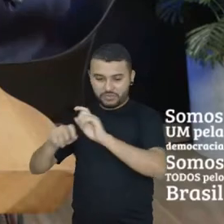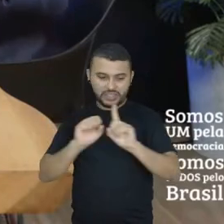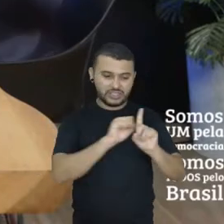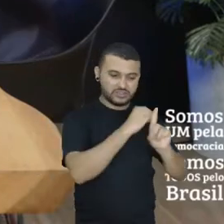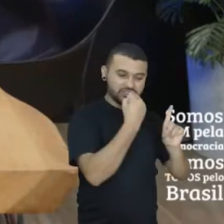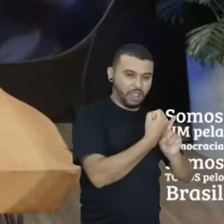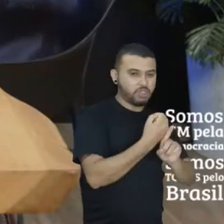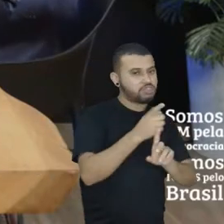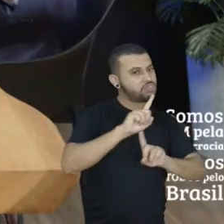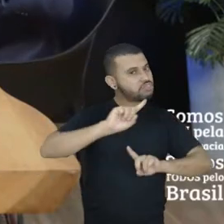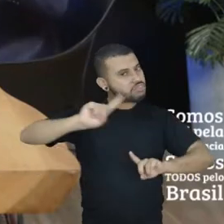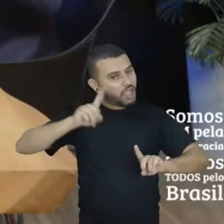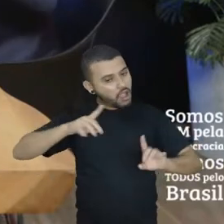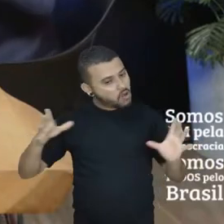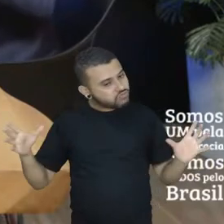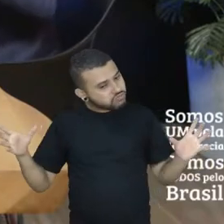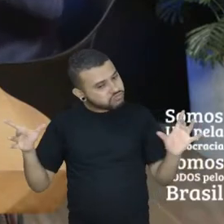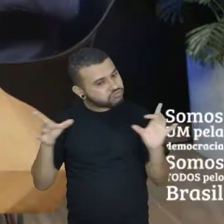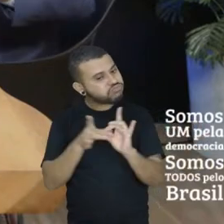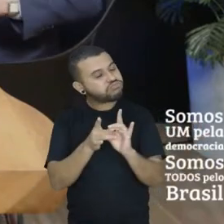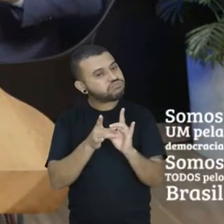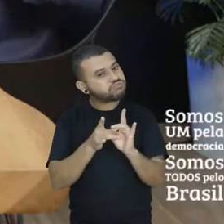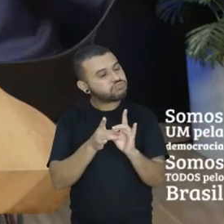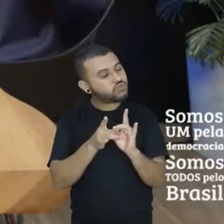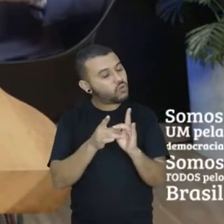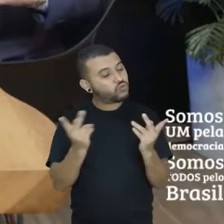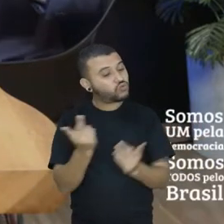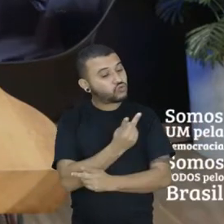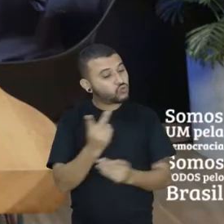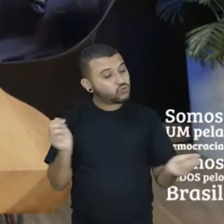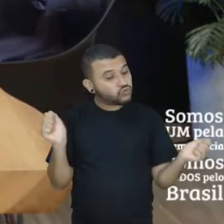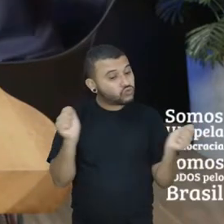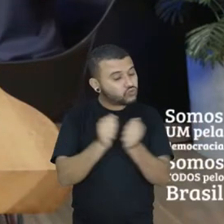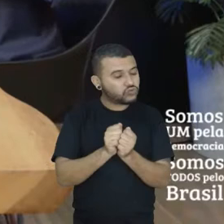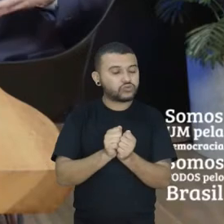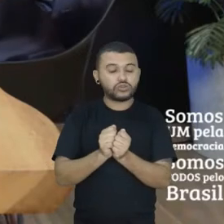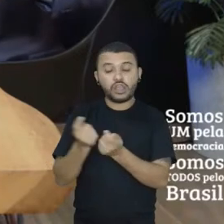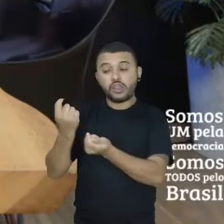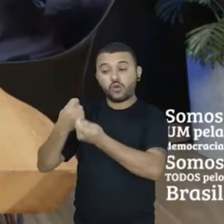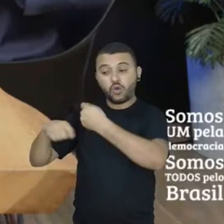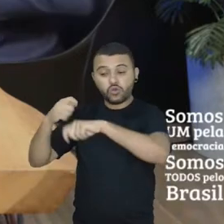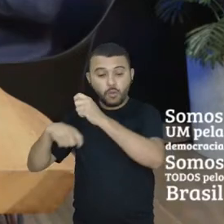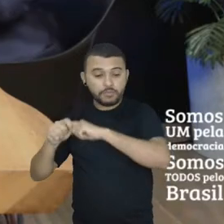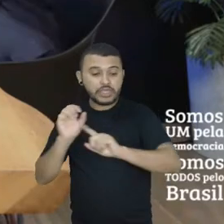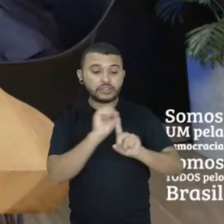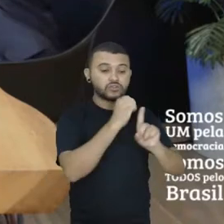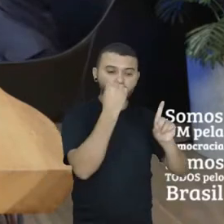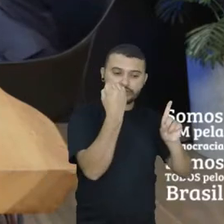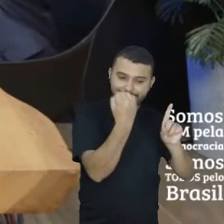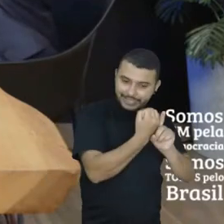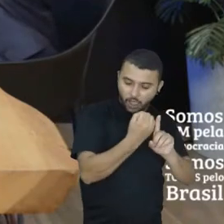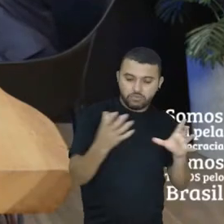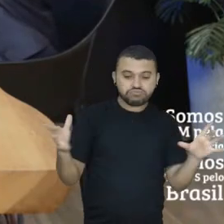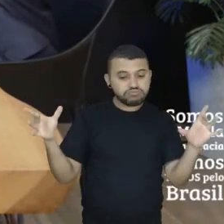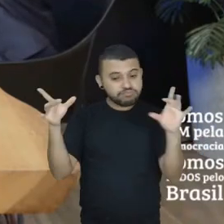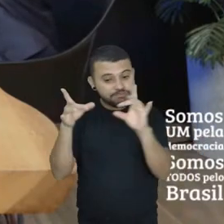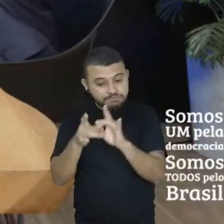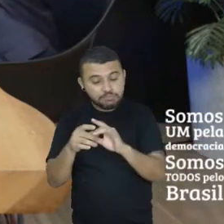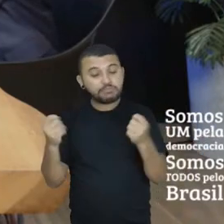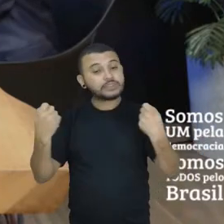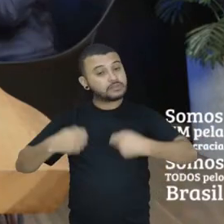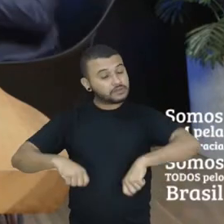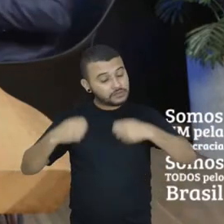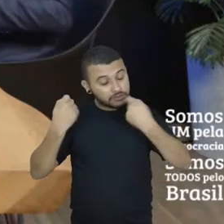dois. Eles se complementam. Eficiência econômica, o Brasil crescer forte e o lado